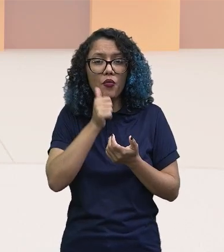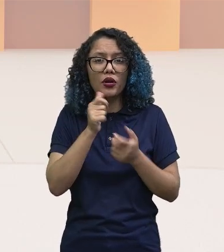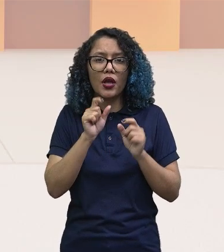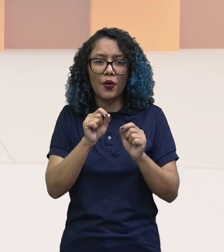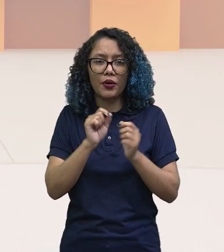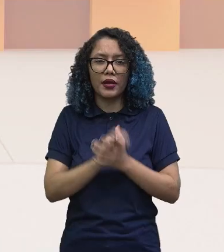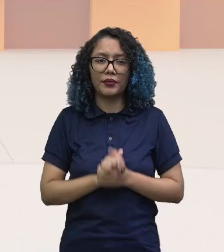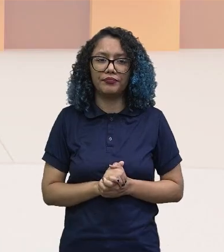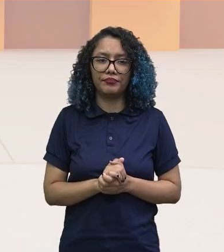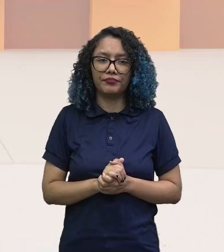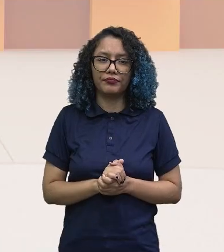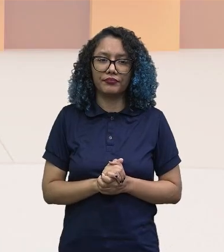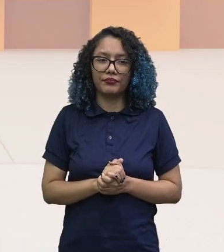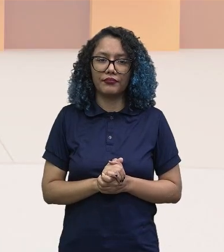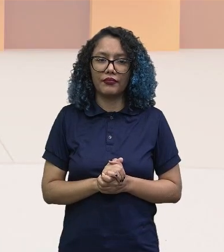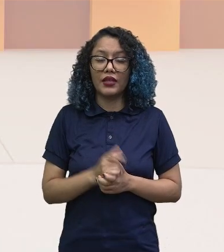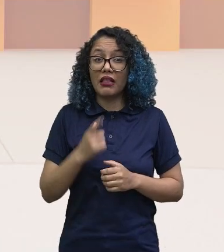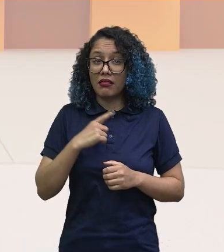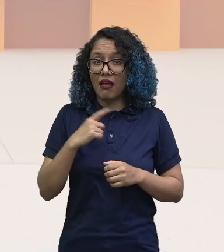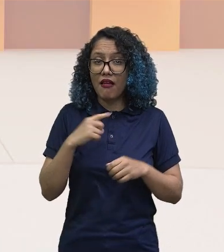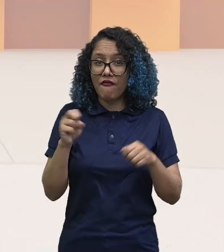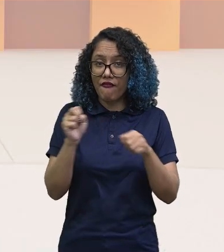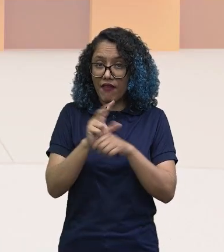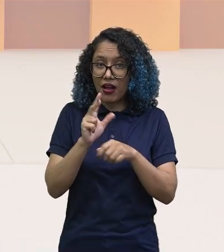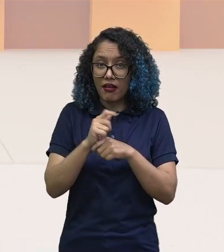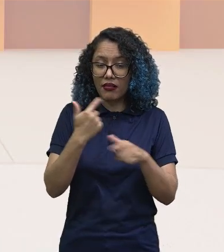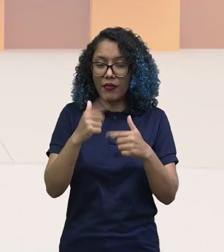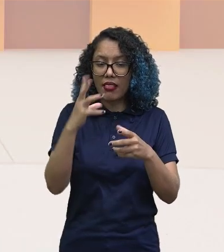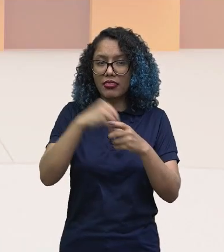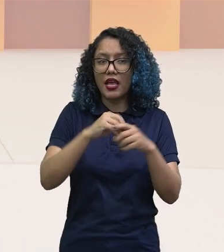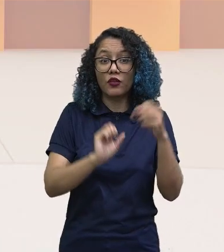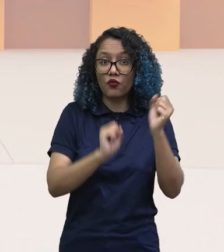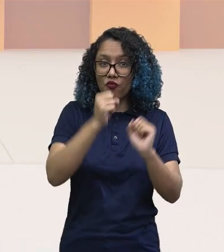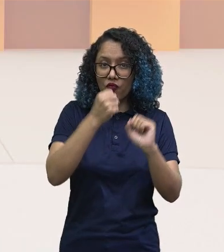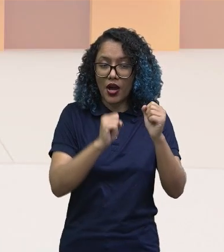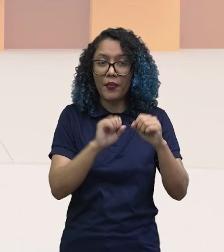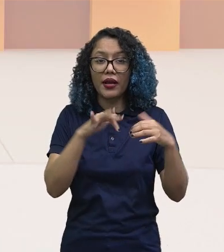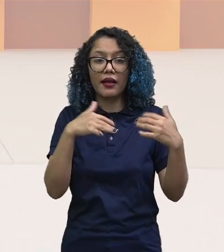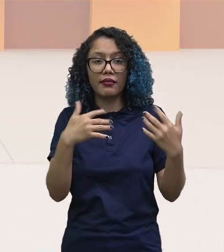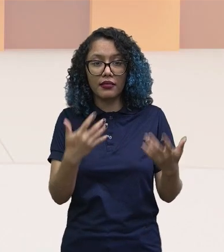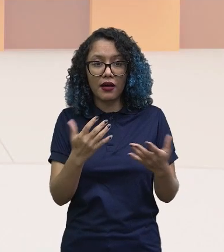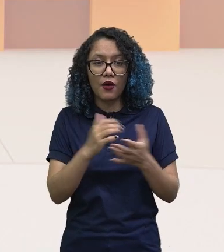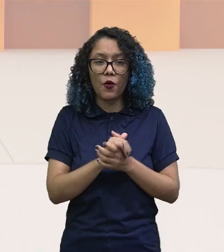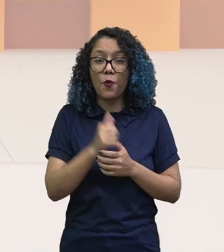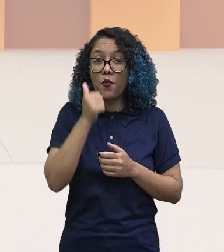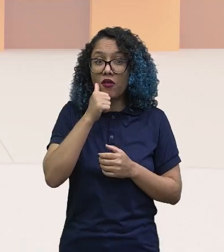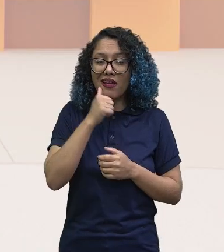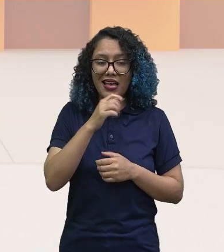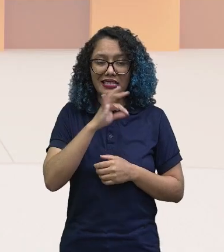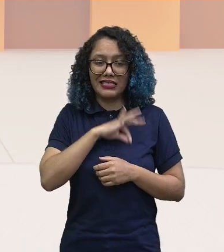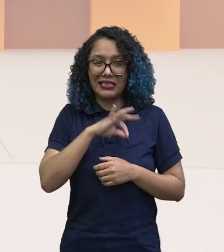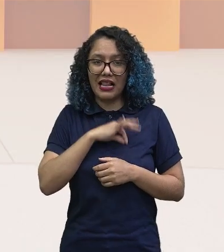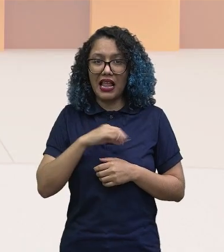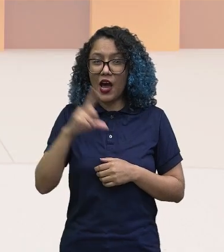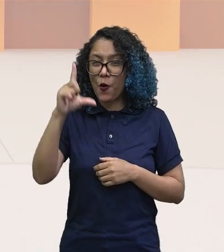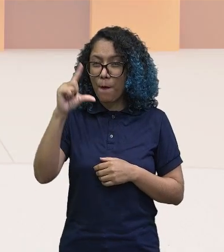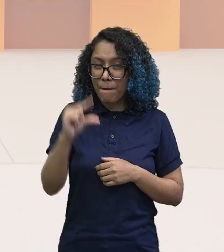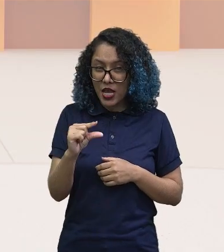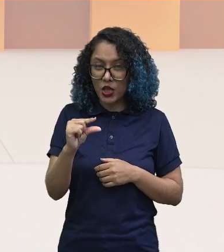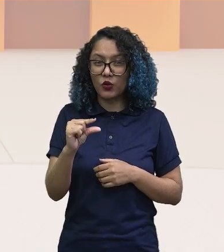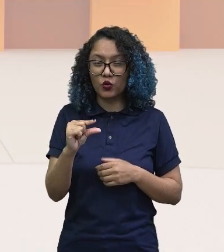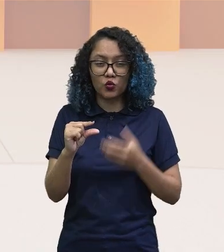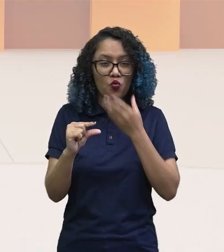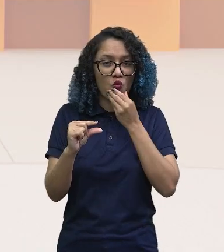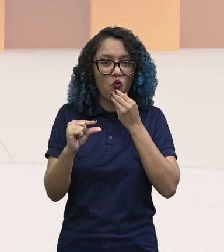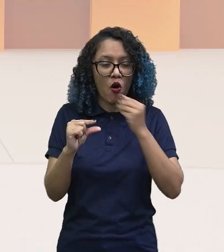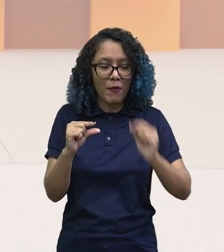né, postos de trabalho nas fábricas, e elas vão receber muito menos, né, um salário bem menor do